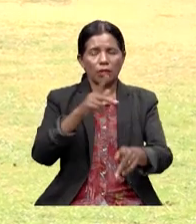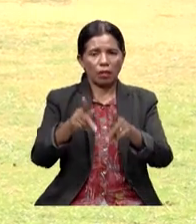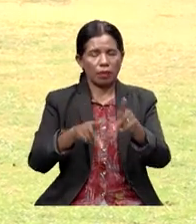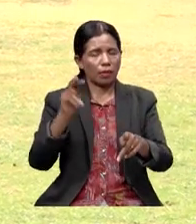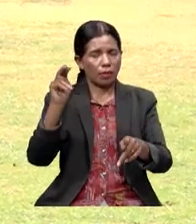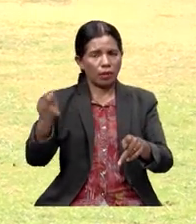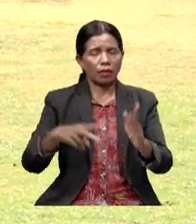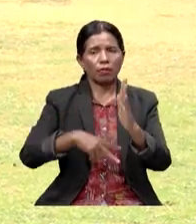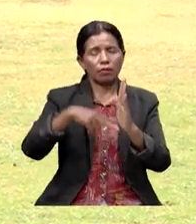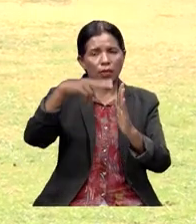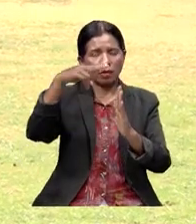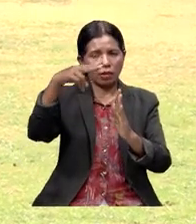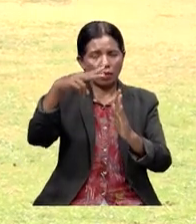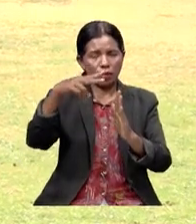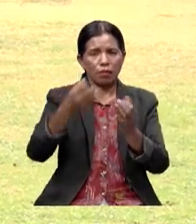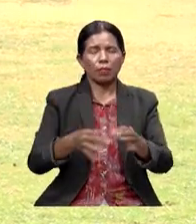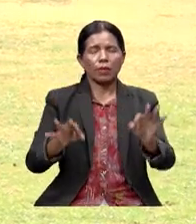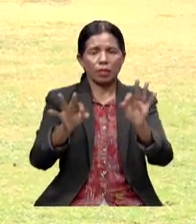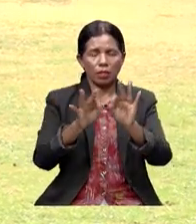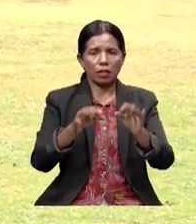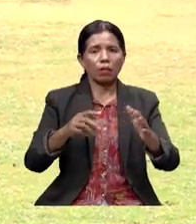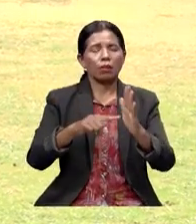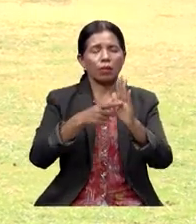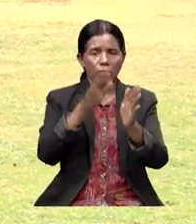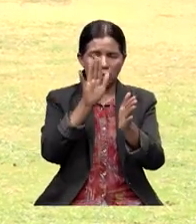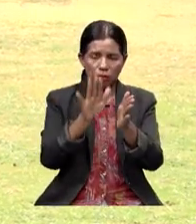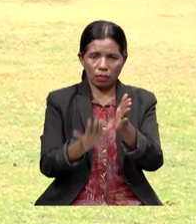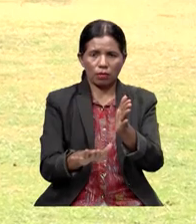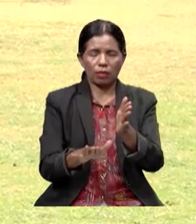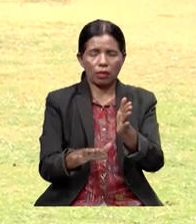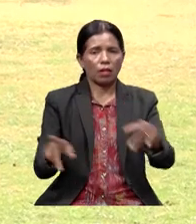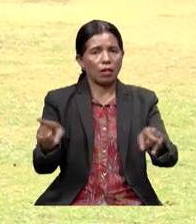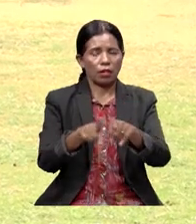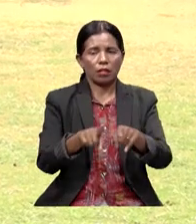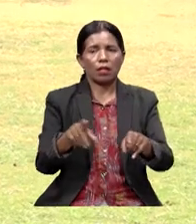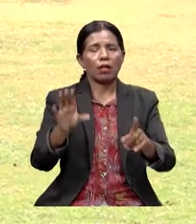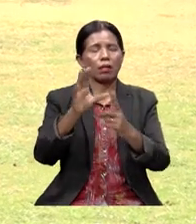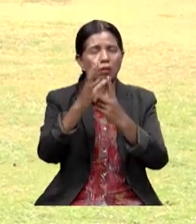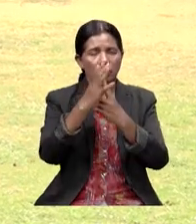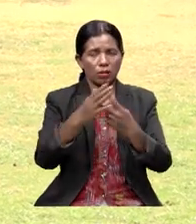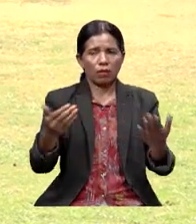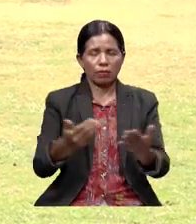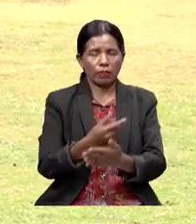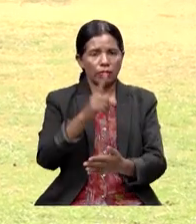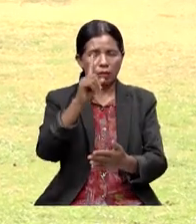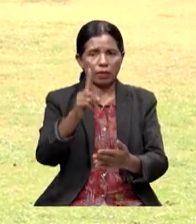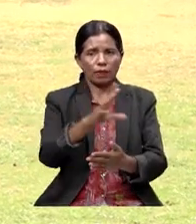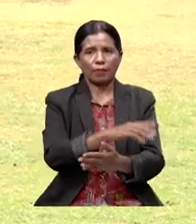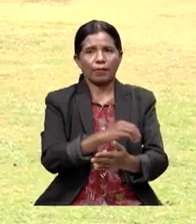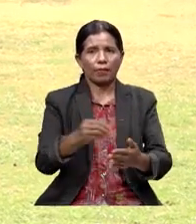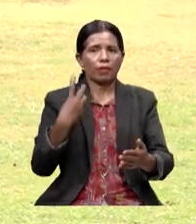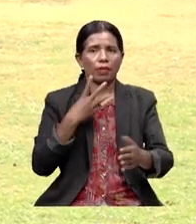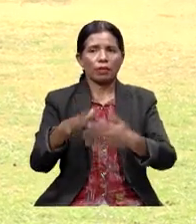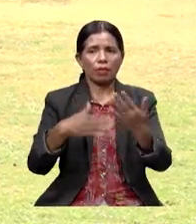Valor fundamental sira começa nis babebik. Anessa ona cultura fonida, nebe